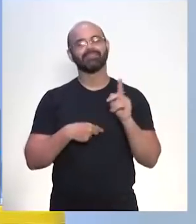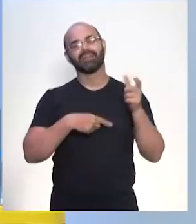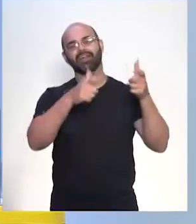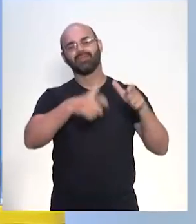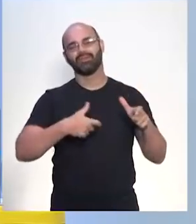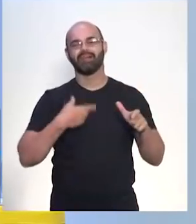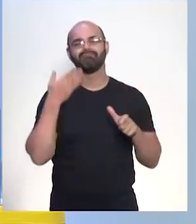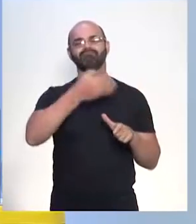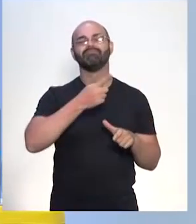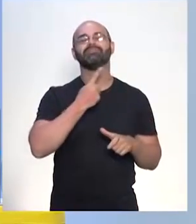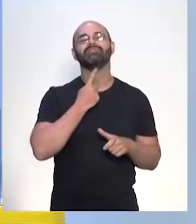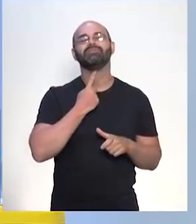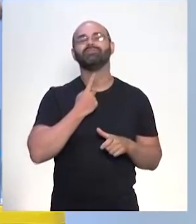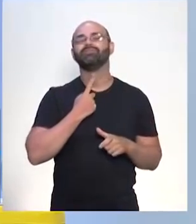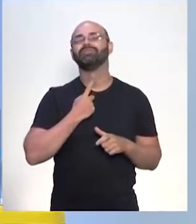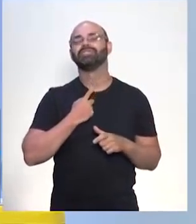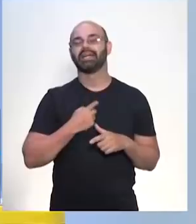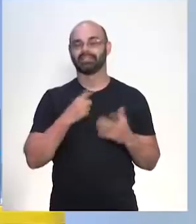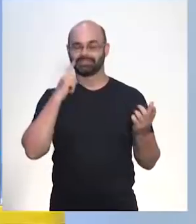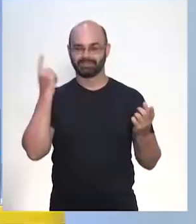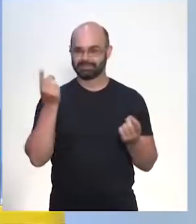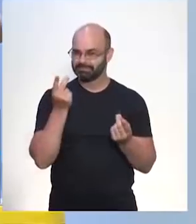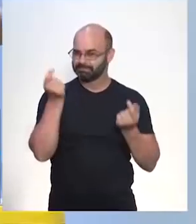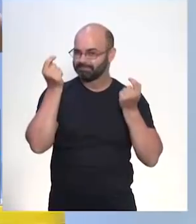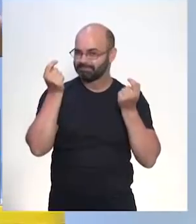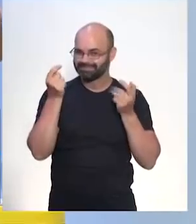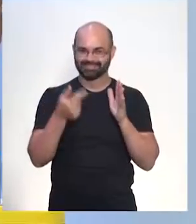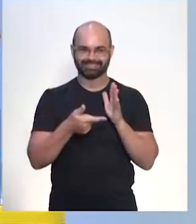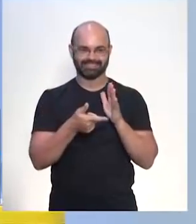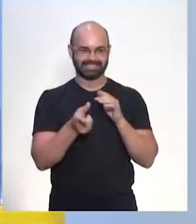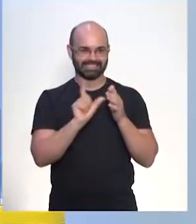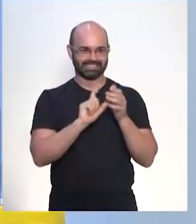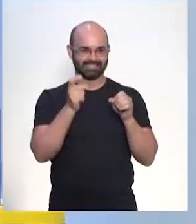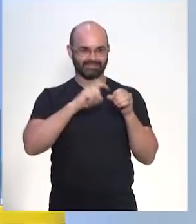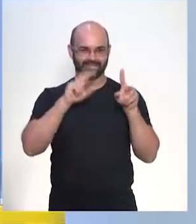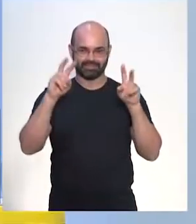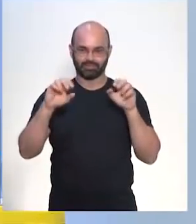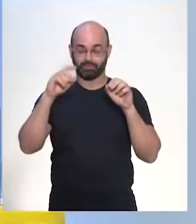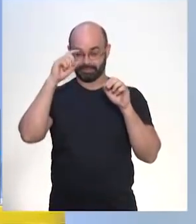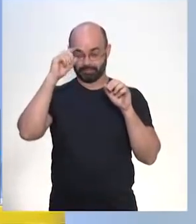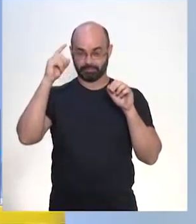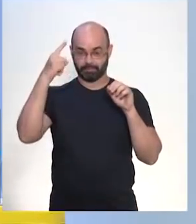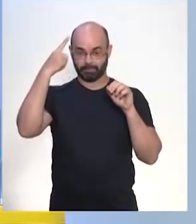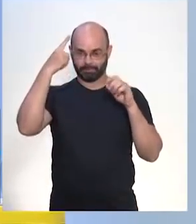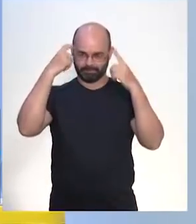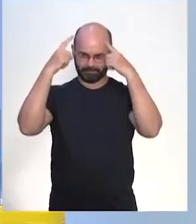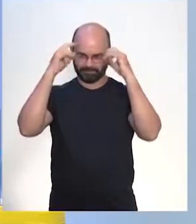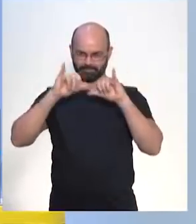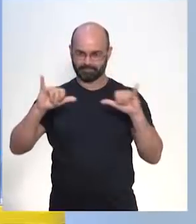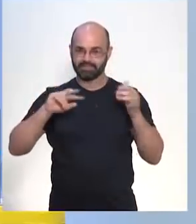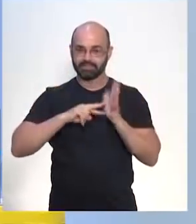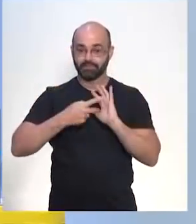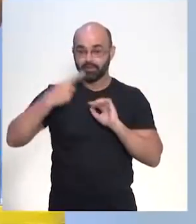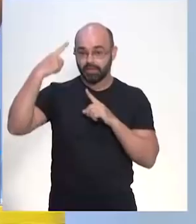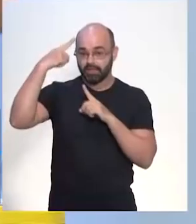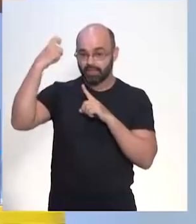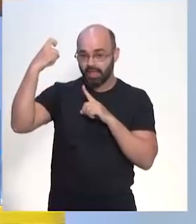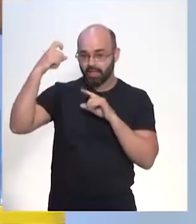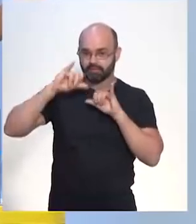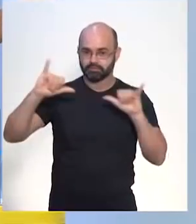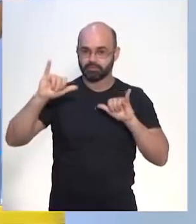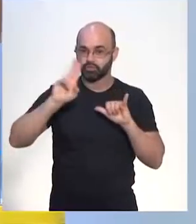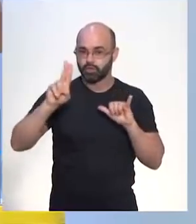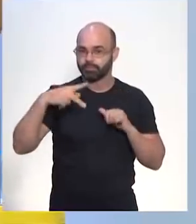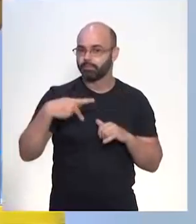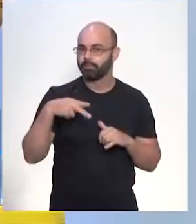lugar. Então, a grande sacada, voltando, né, da propaganda aí, é divulgar essa ideia, certo? Fechou? Acho que